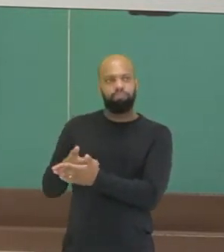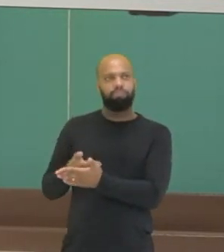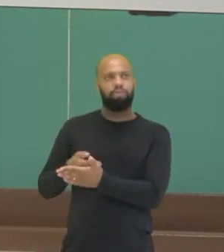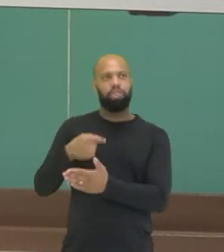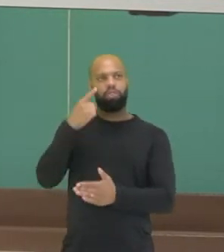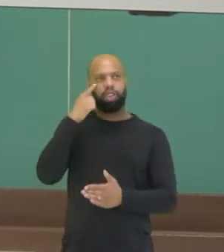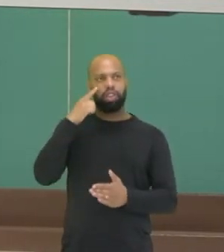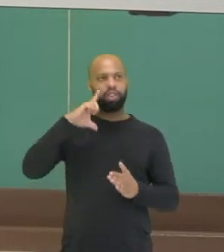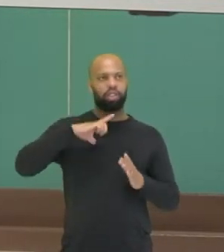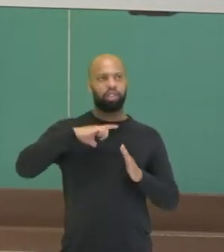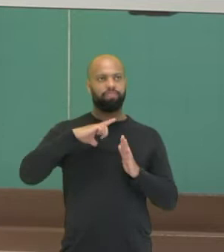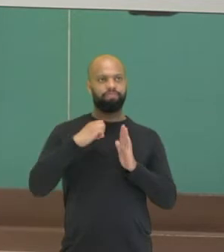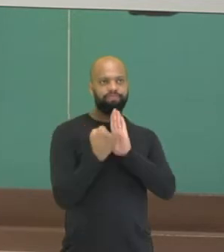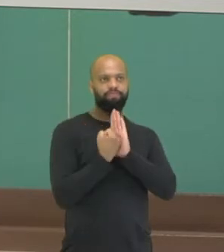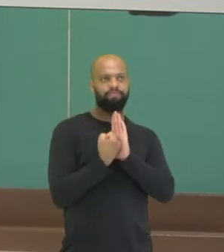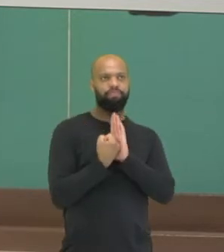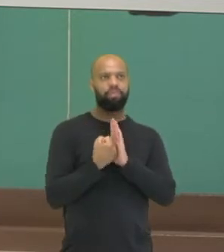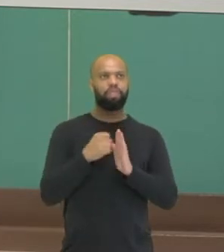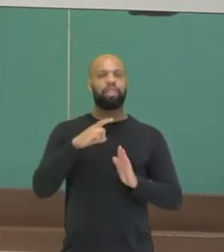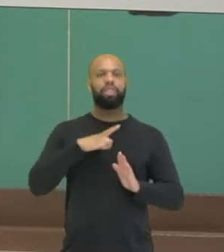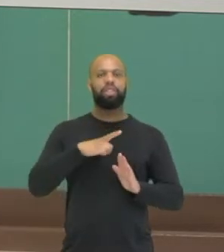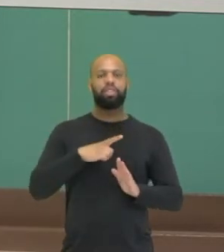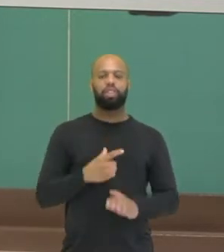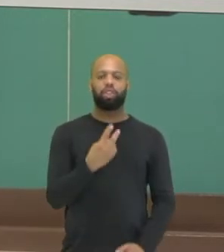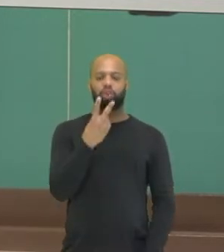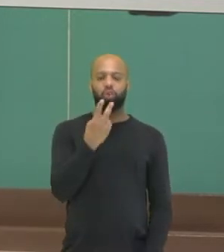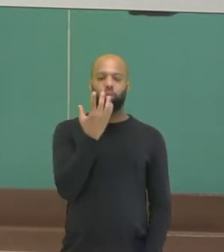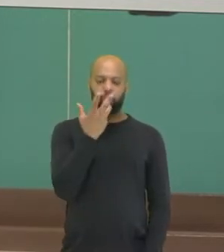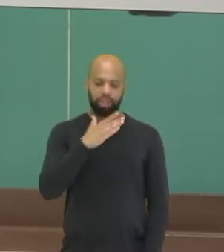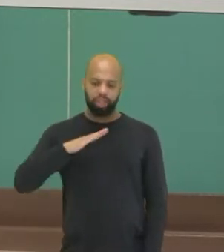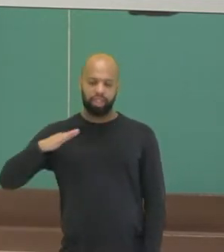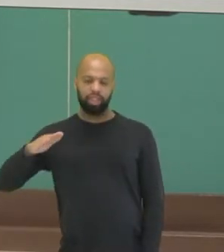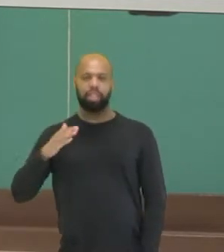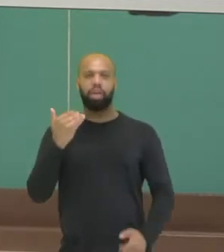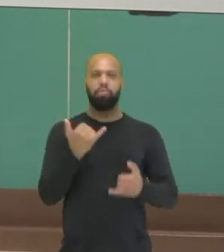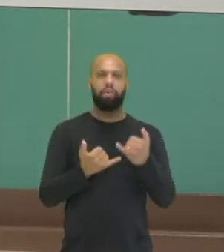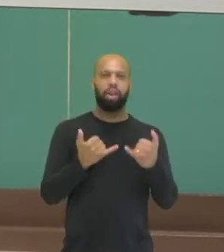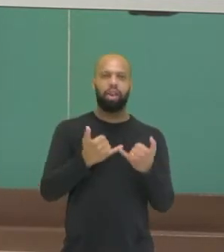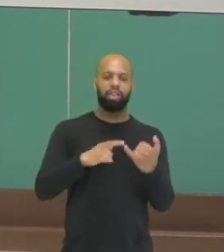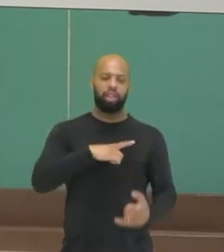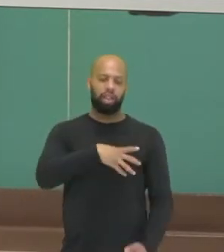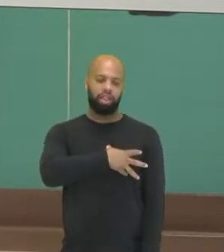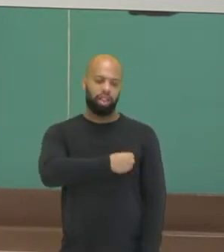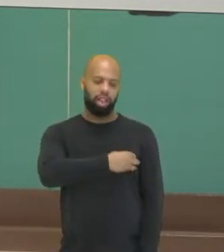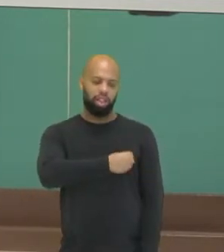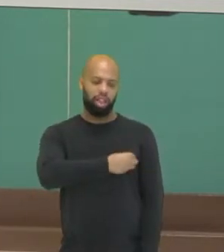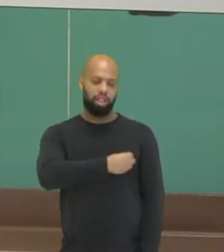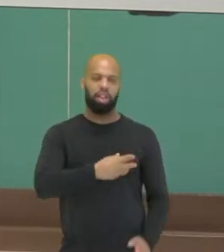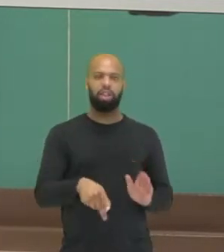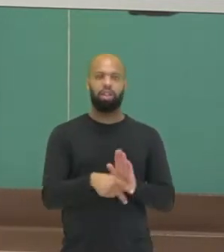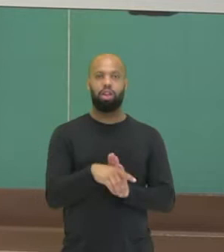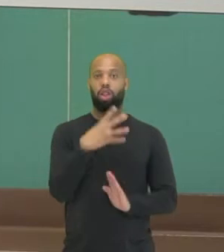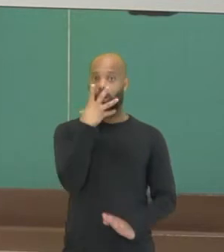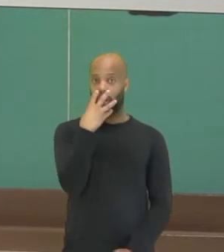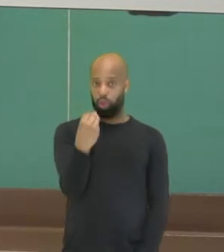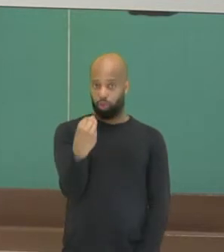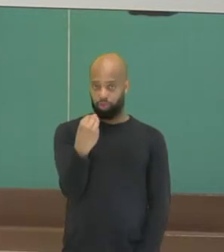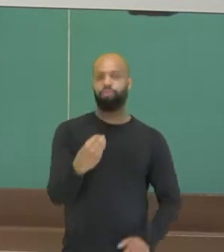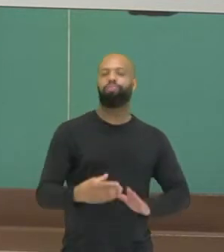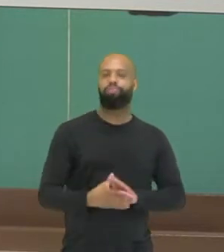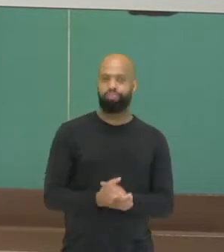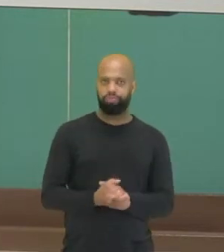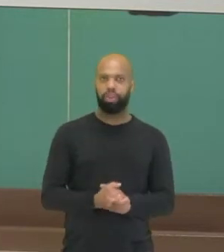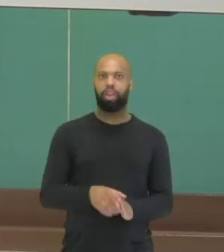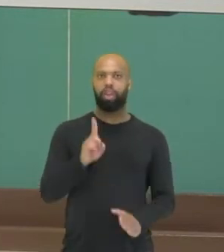na parte mais superior, duas crianças parecem que está sendo amamentada pela loba. Mas que história é essa, professor? Ah, galerinha, são